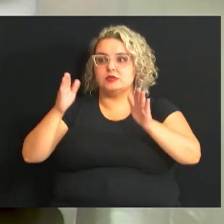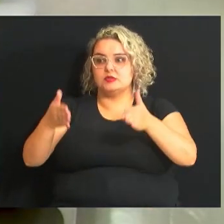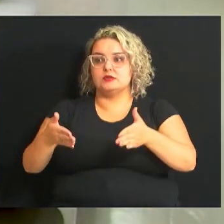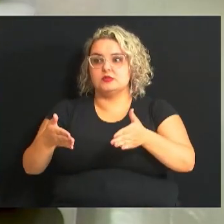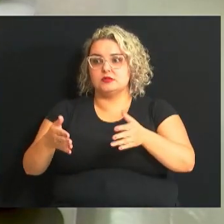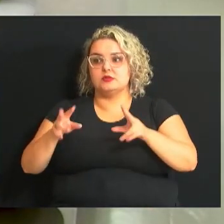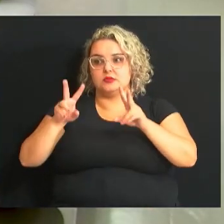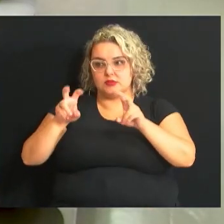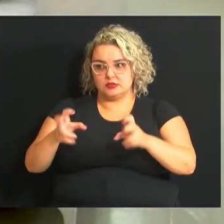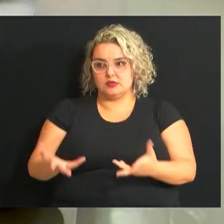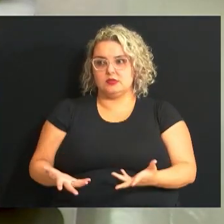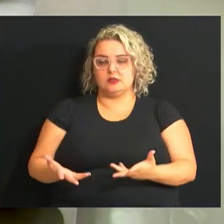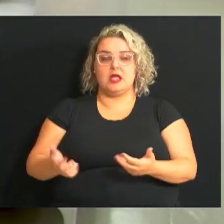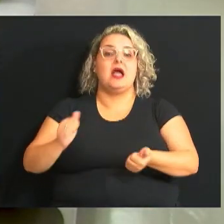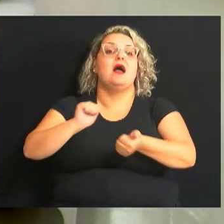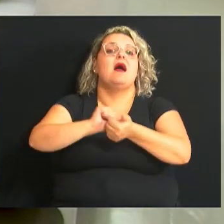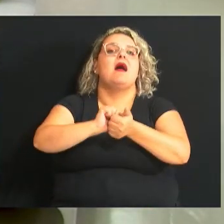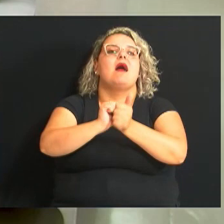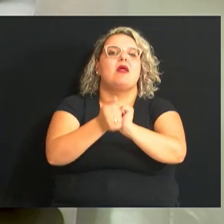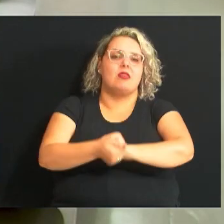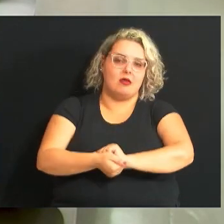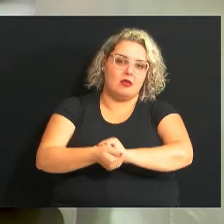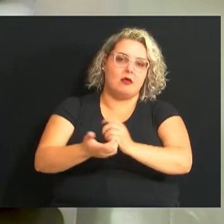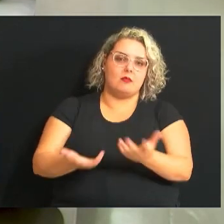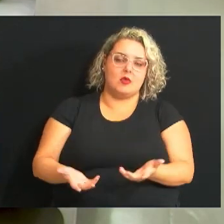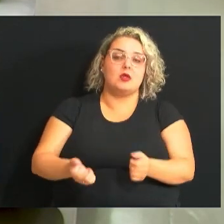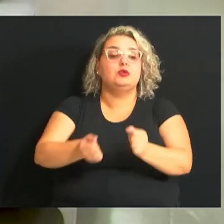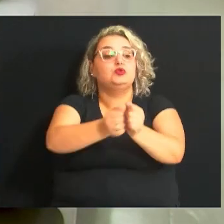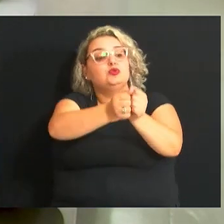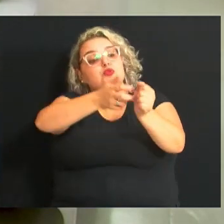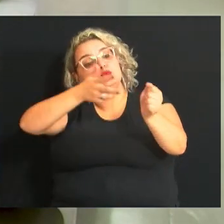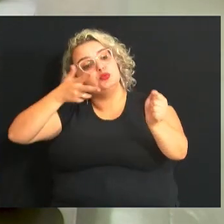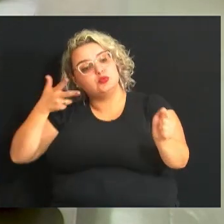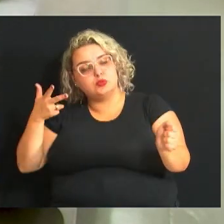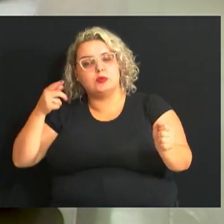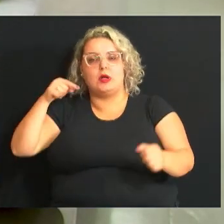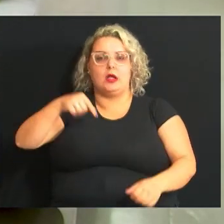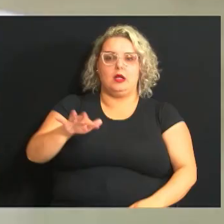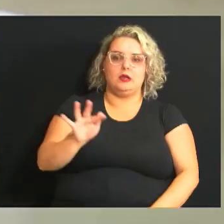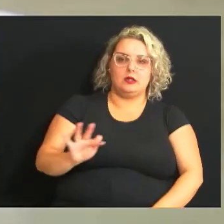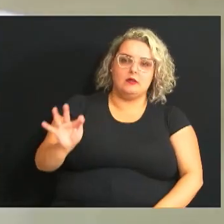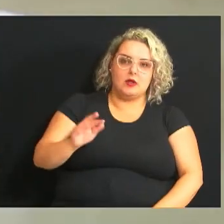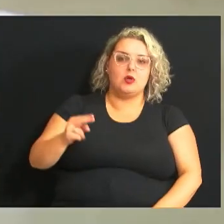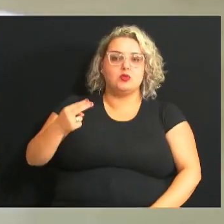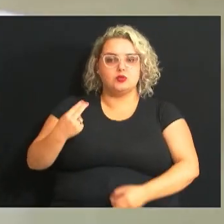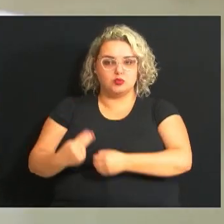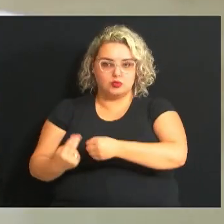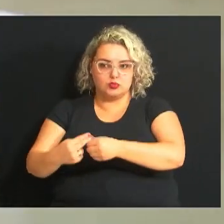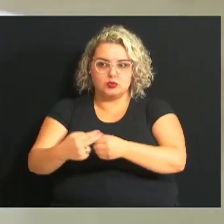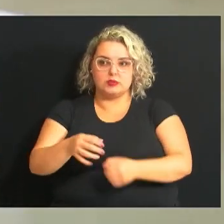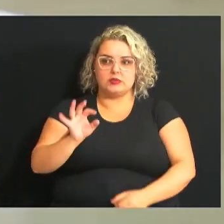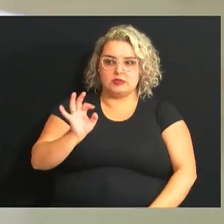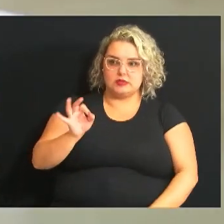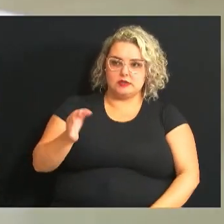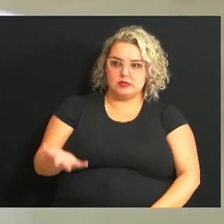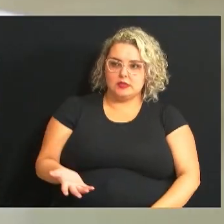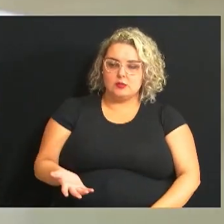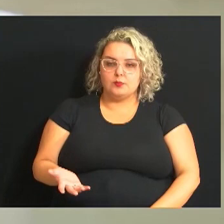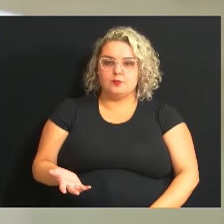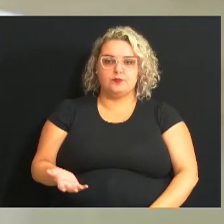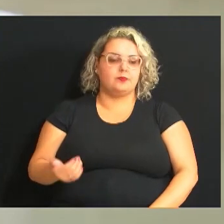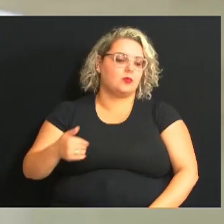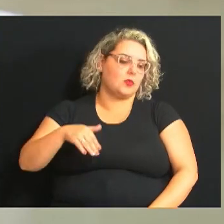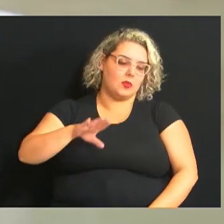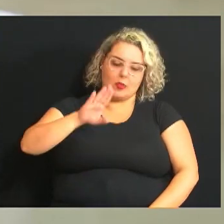da adaptação do indígena aqui na Unicamp, que é certamente, não é, uma das